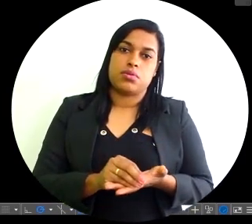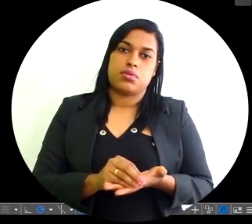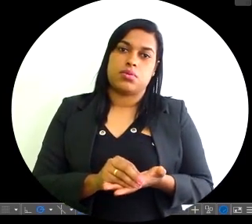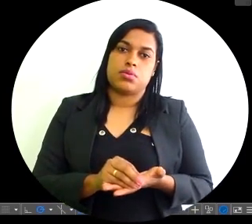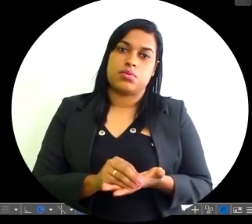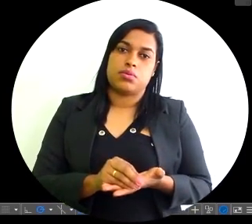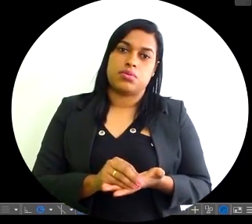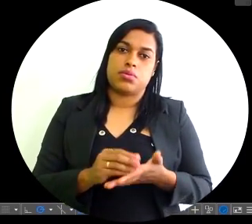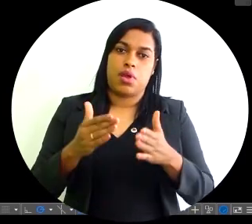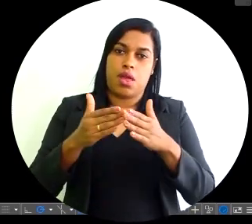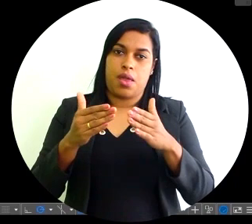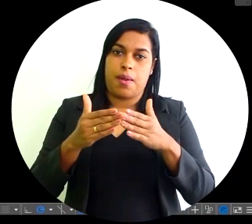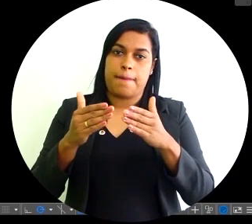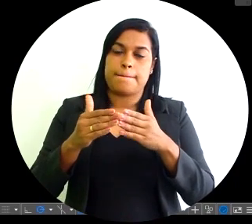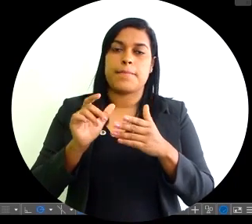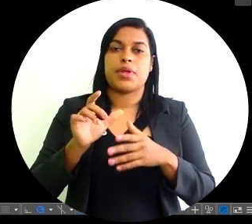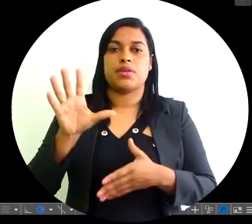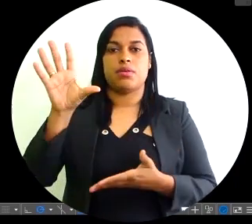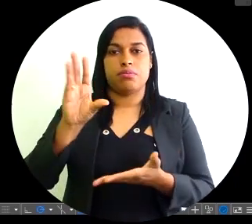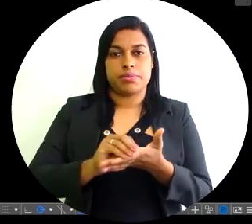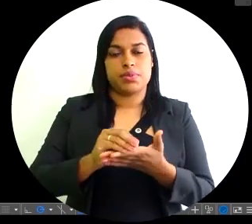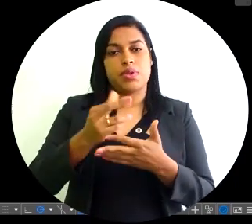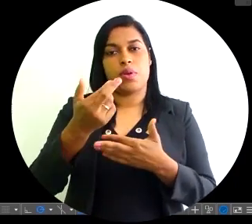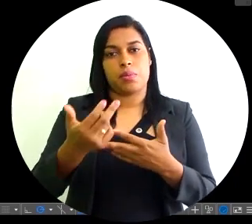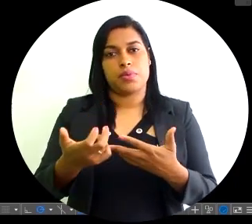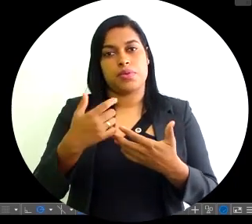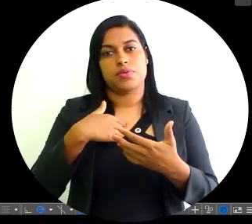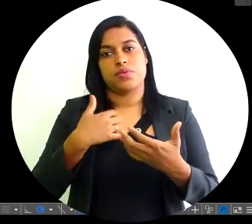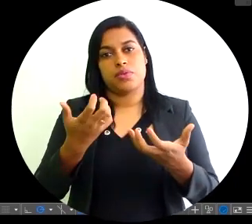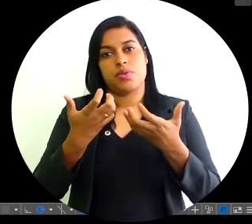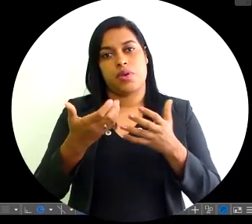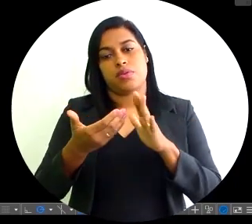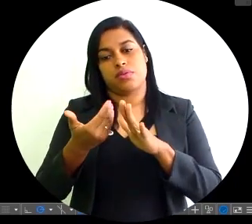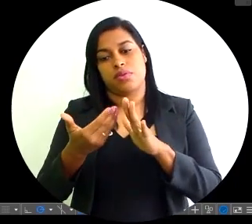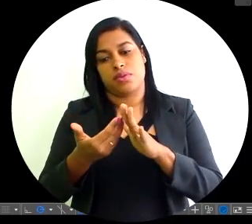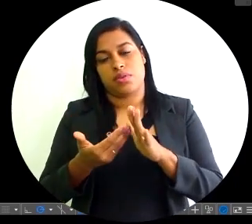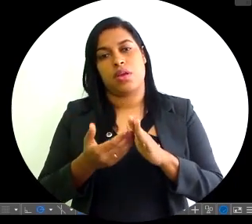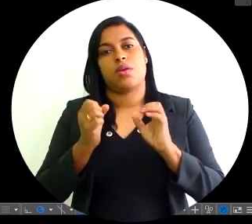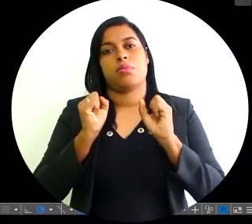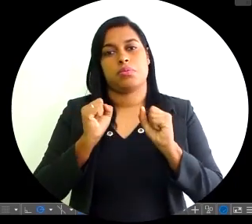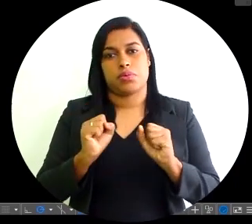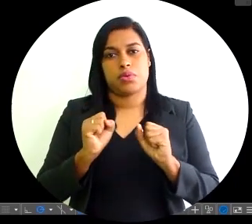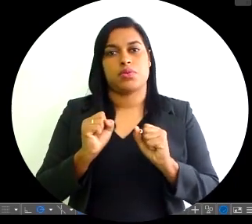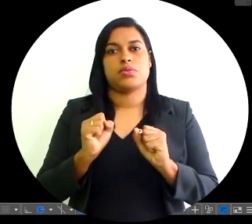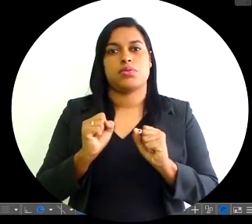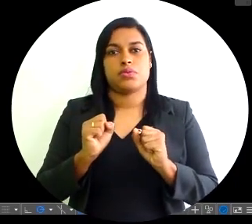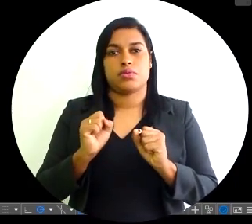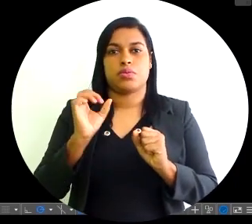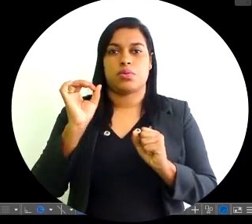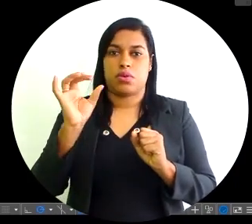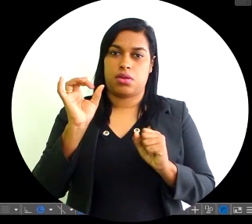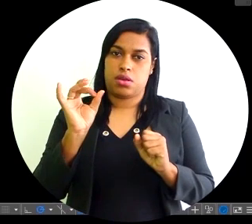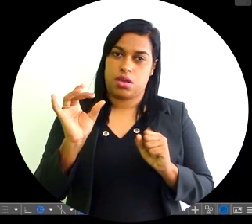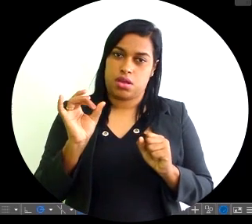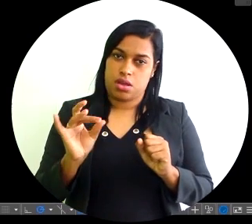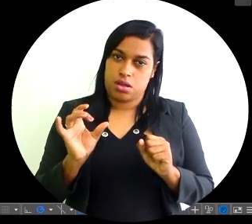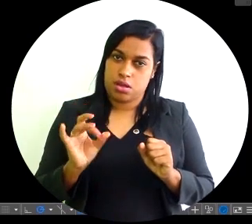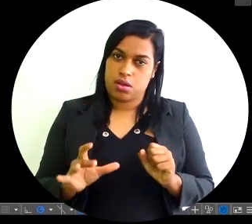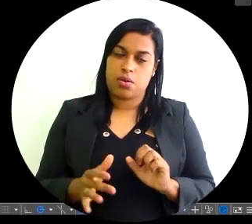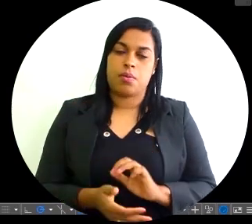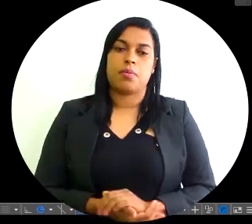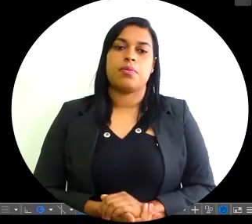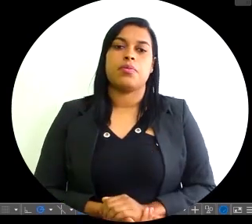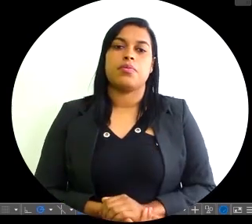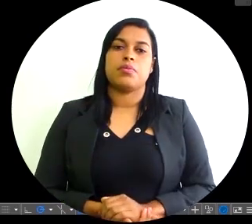o Erase. Aí ele pede na barra de comando para eu selecionar os objetos que eu quero deletar. Eu posso selecionar um por